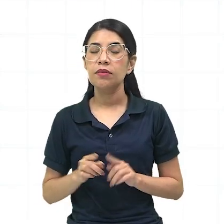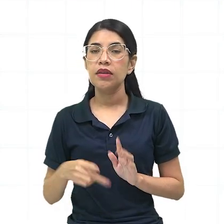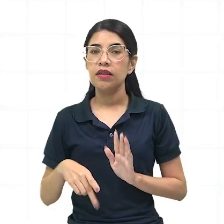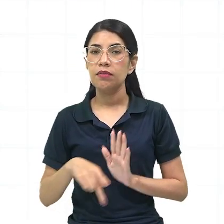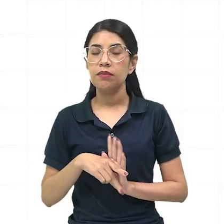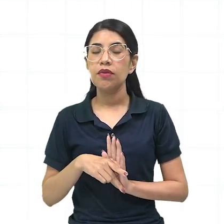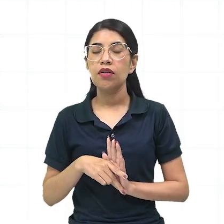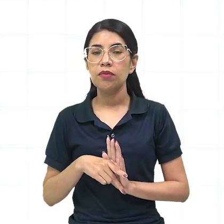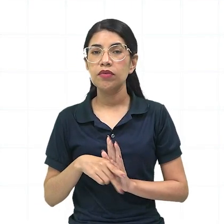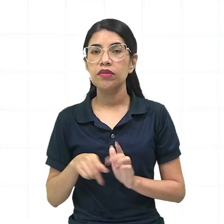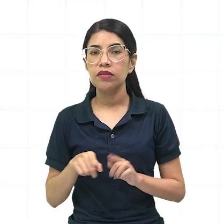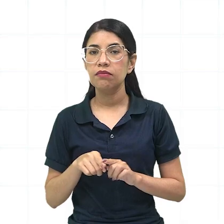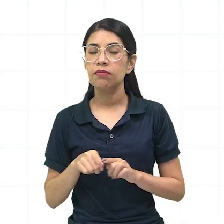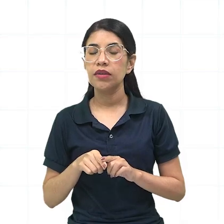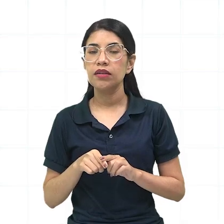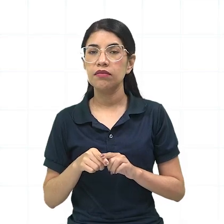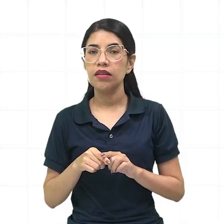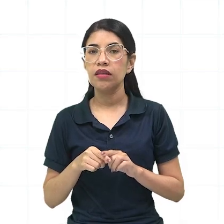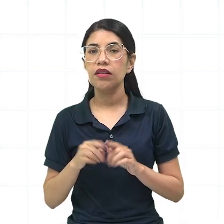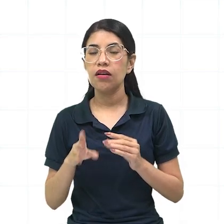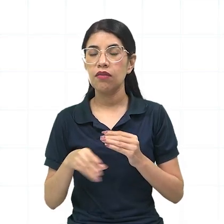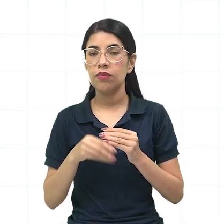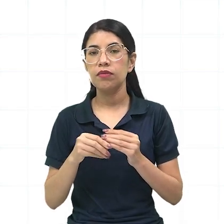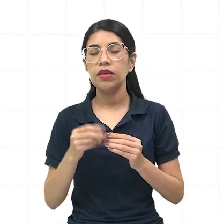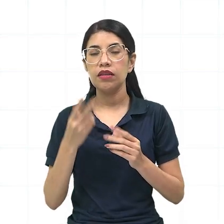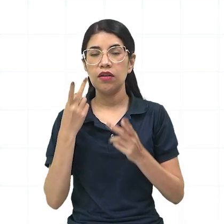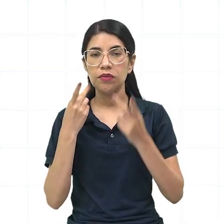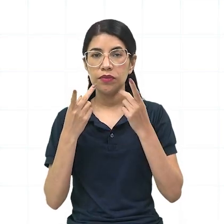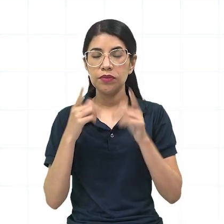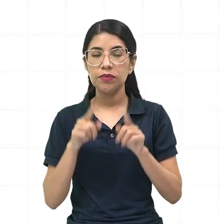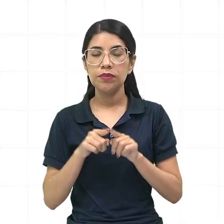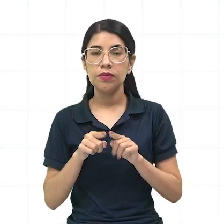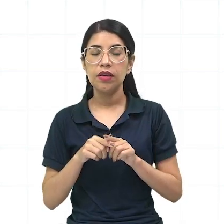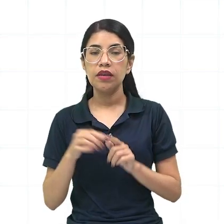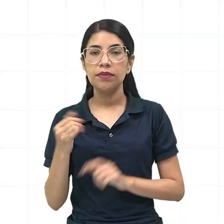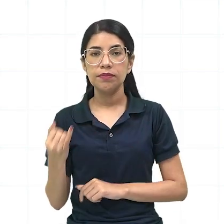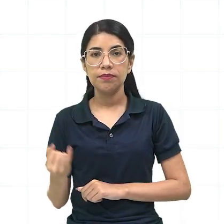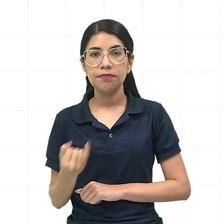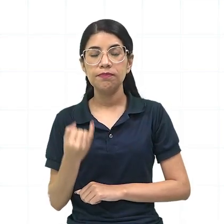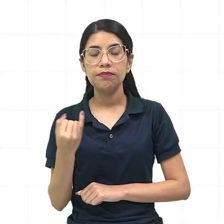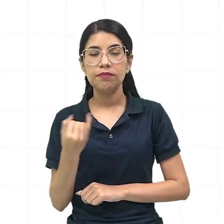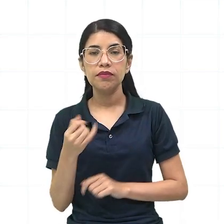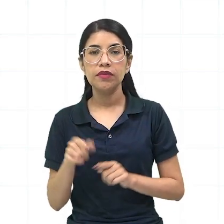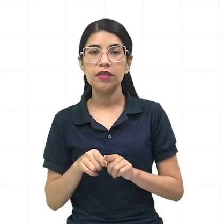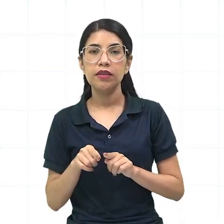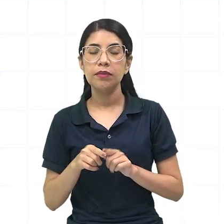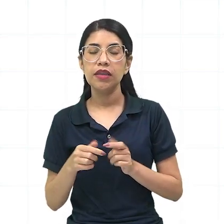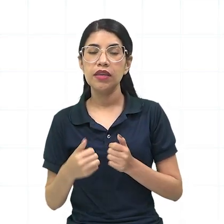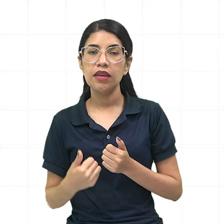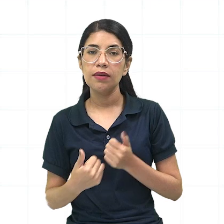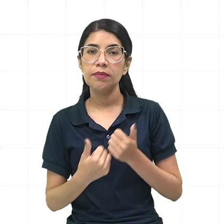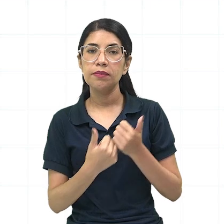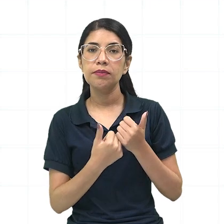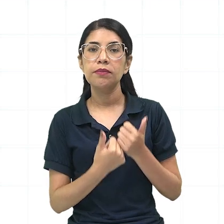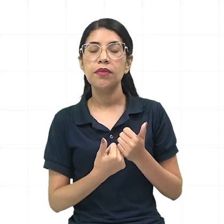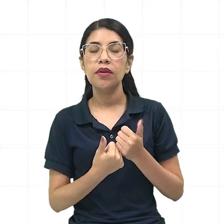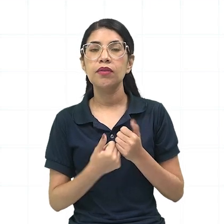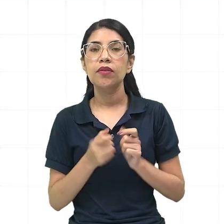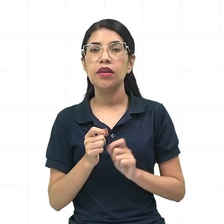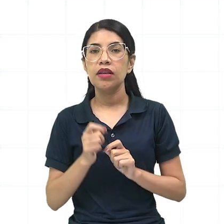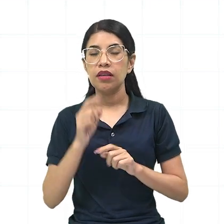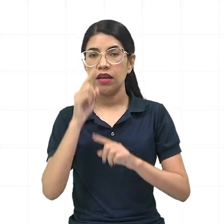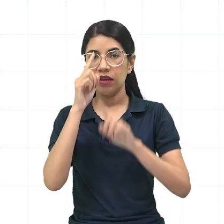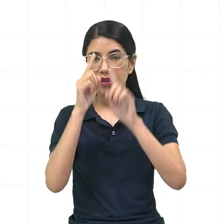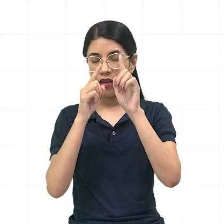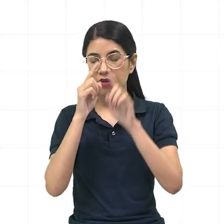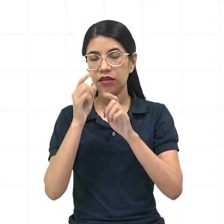da composição do espetáculo. É um instrumento fundamental que auxilia na criação